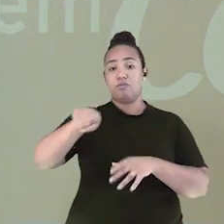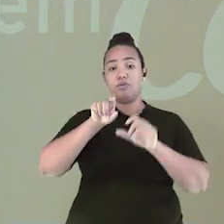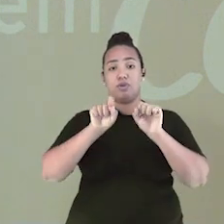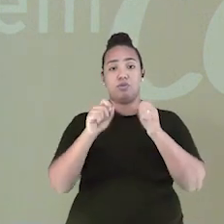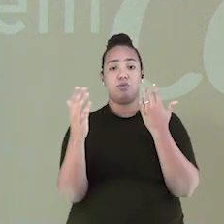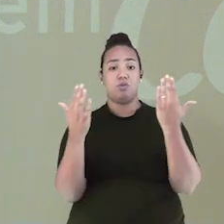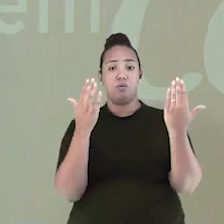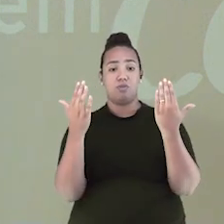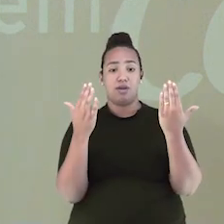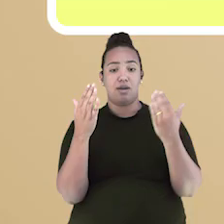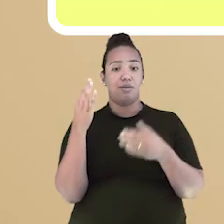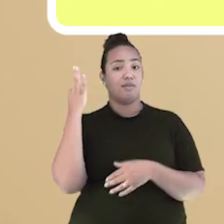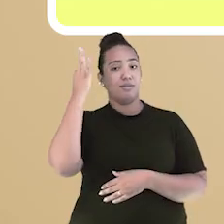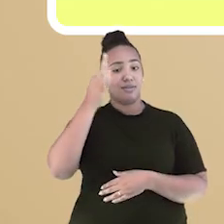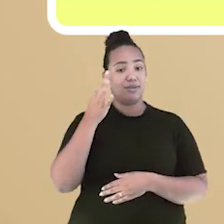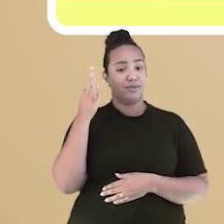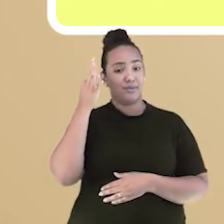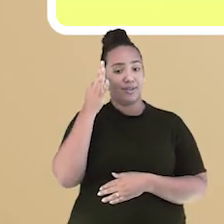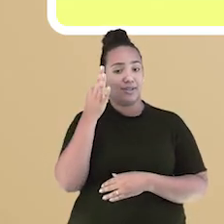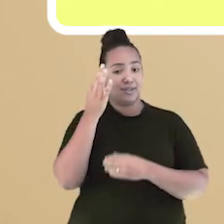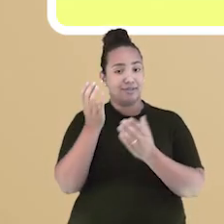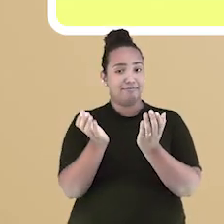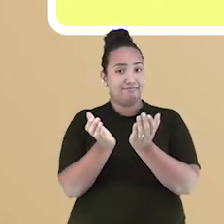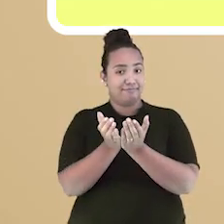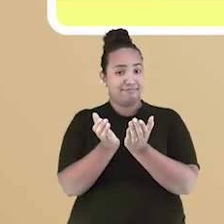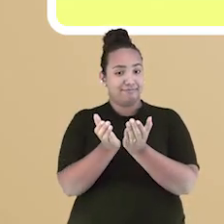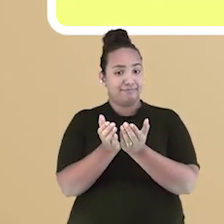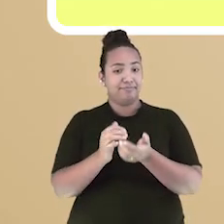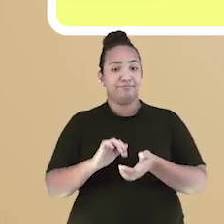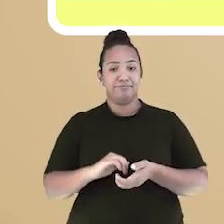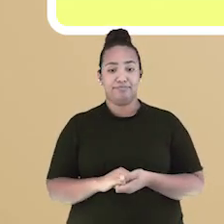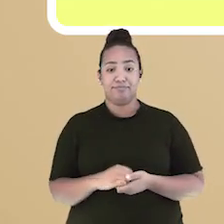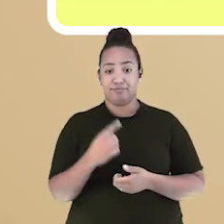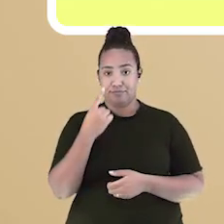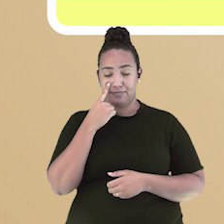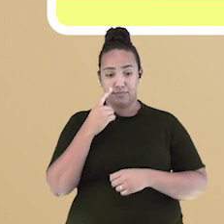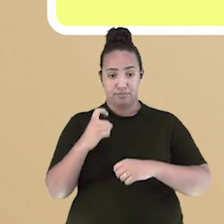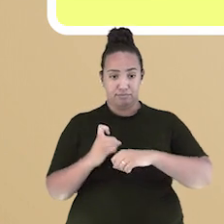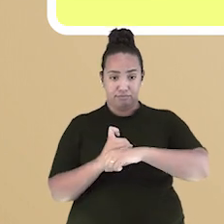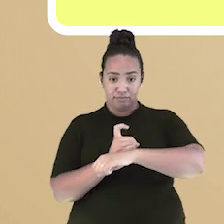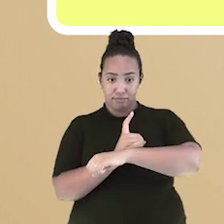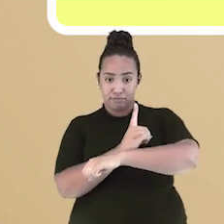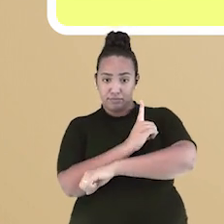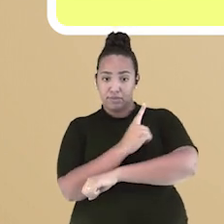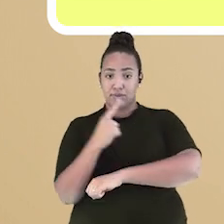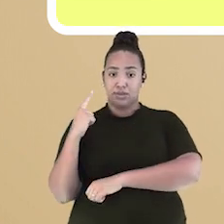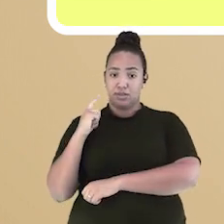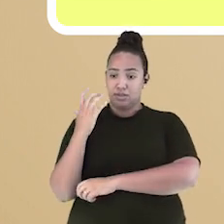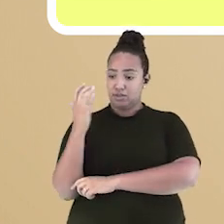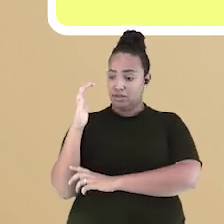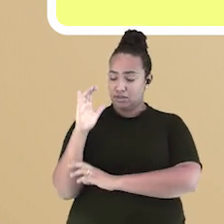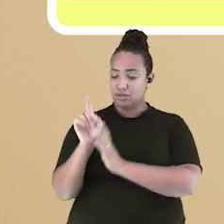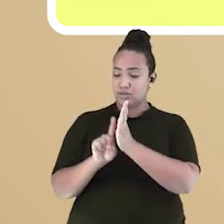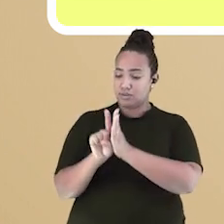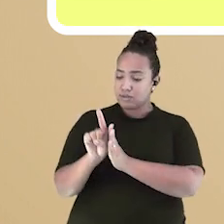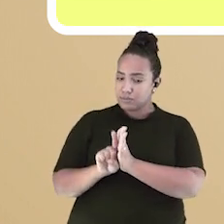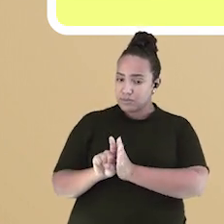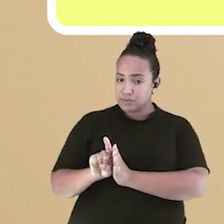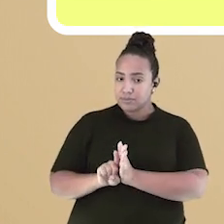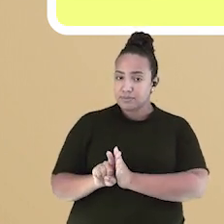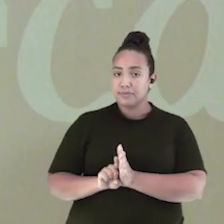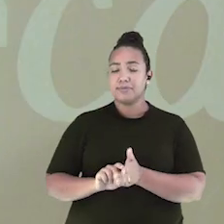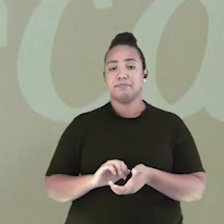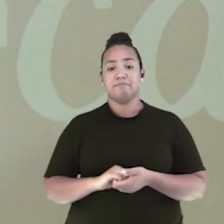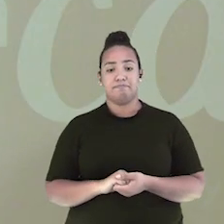teoria criacionista. Vimos que a teoria da evolução se dá a partir da explicação científica baseada na seleção